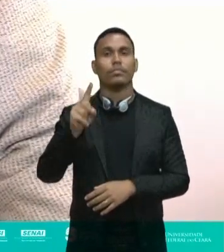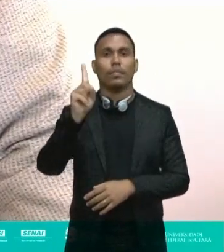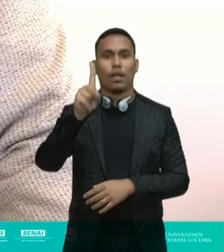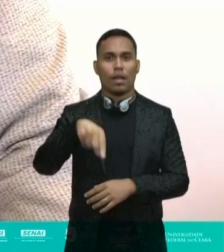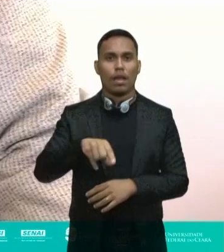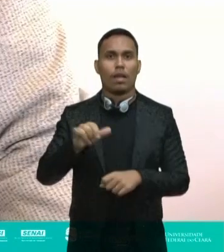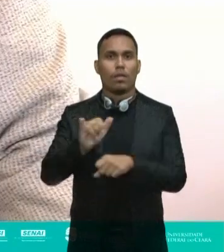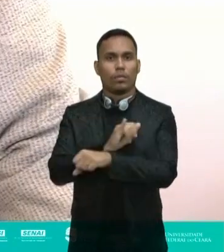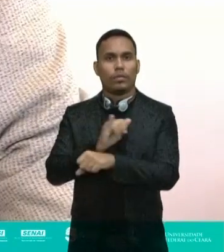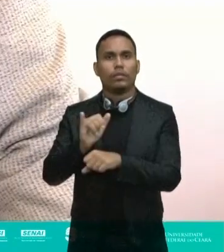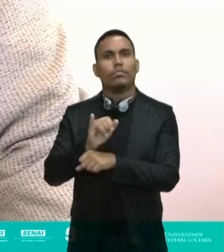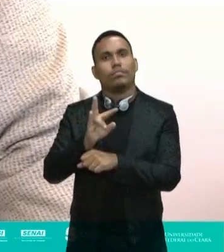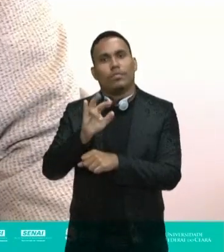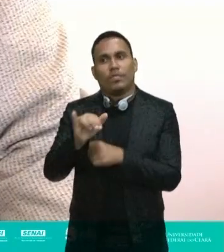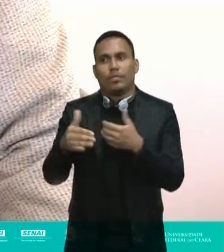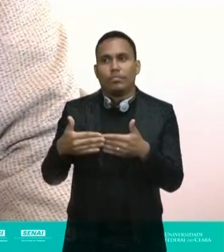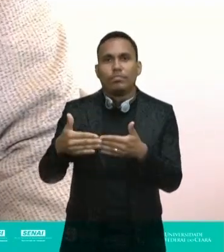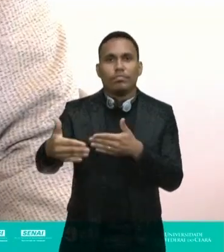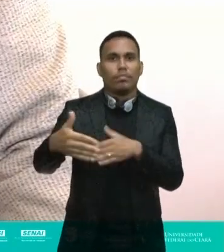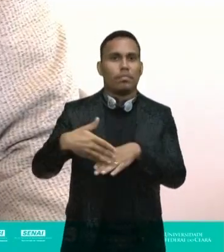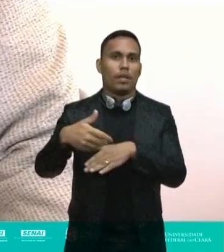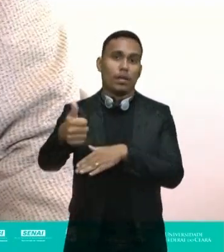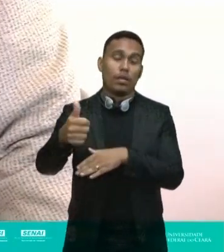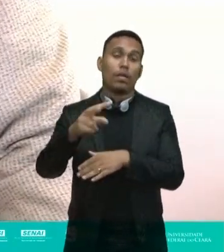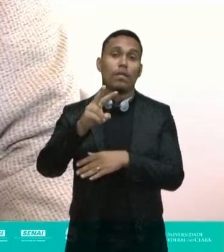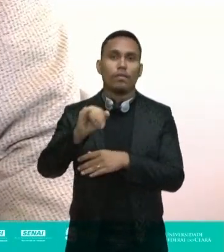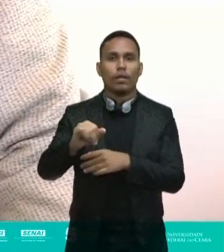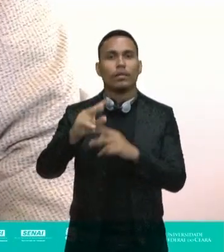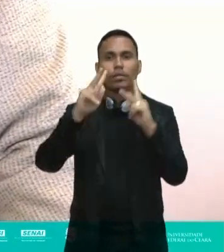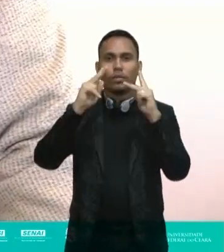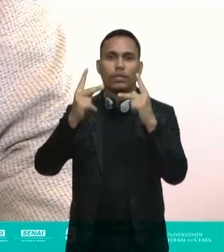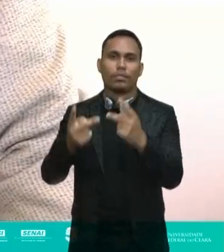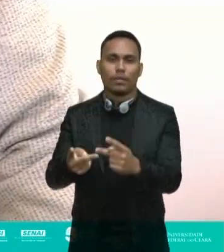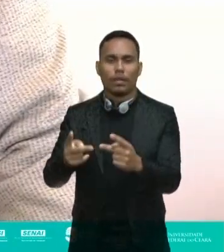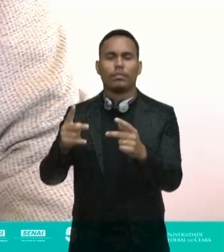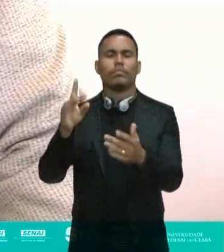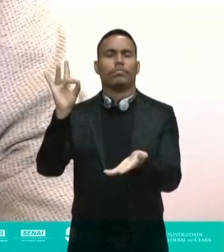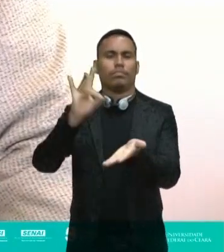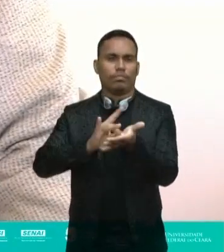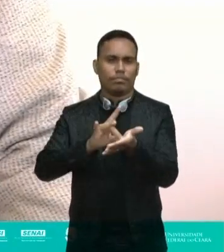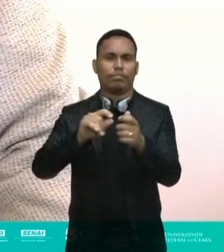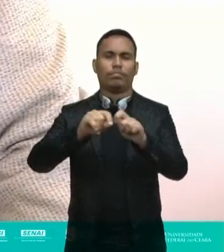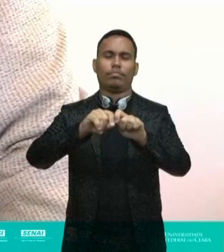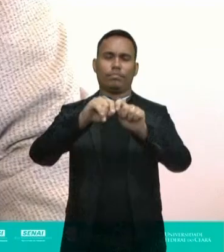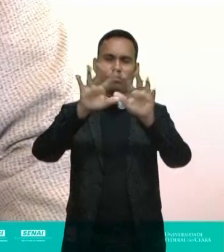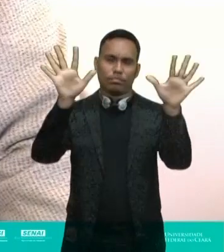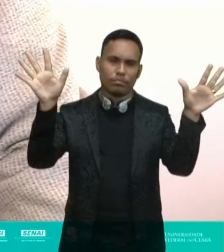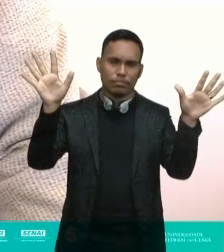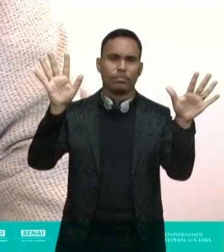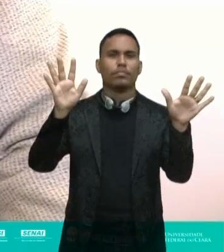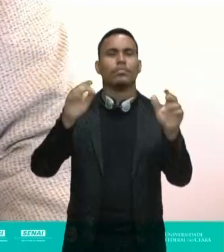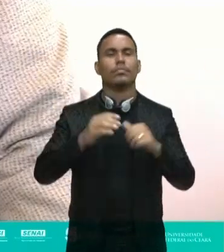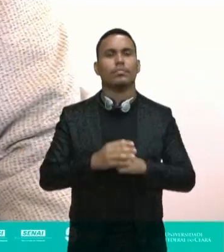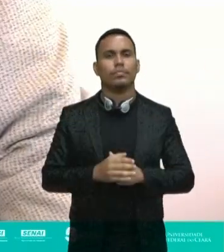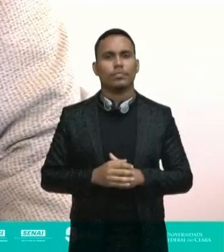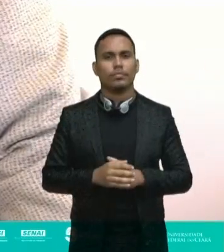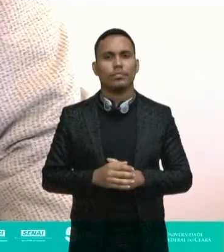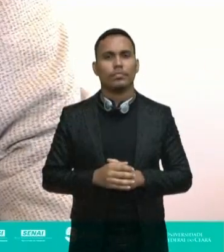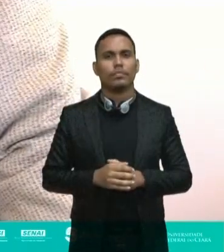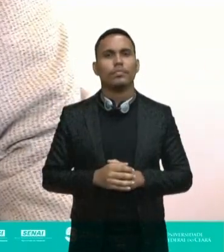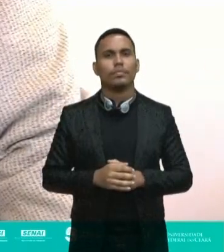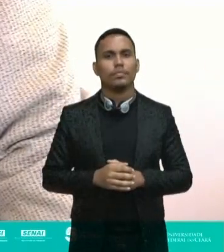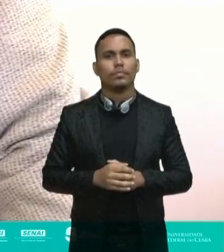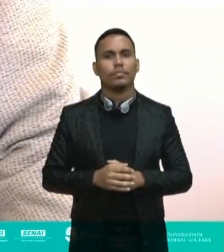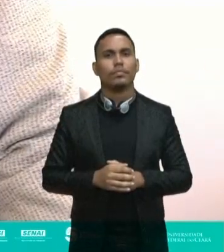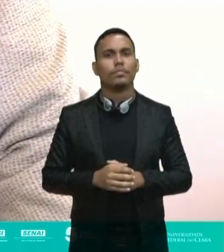metas será revista em alta e passará a contemplar de forma explícita o amónia verde, o aço verde e